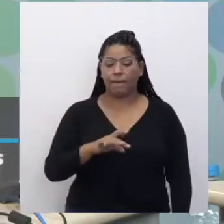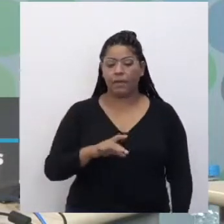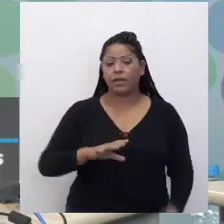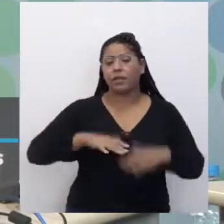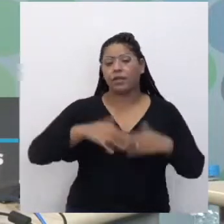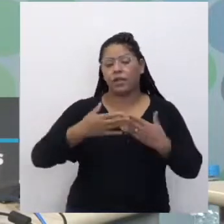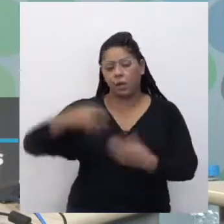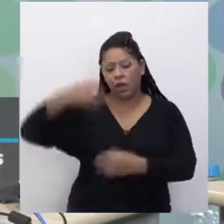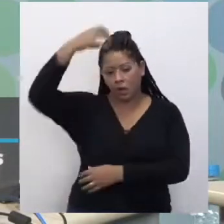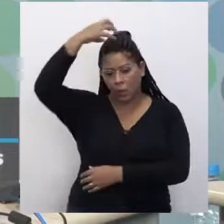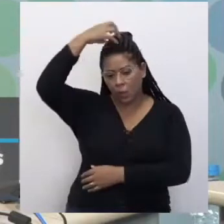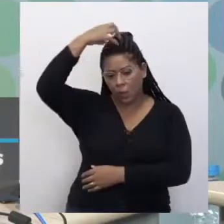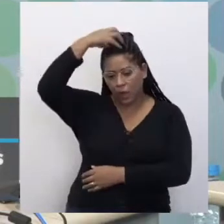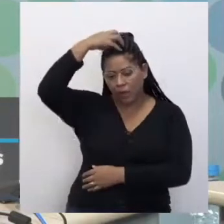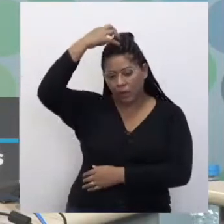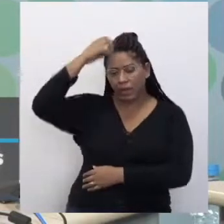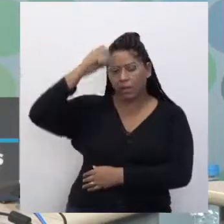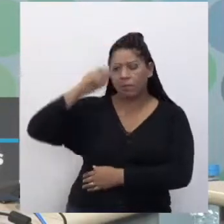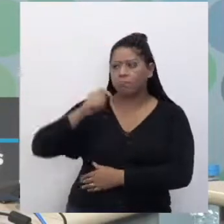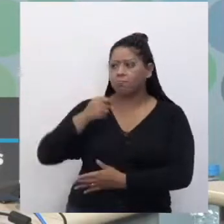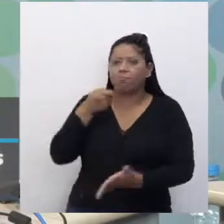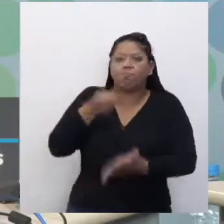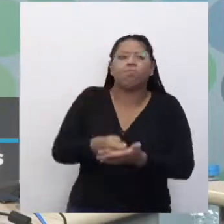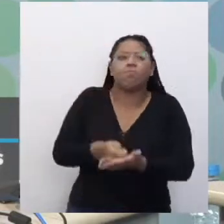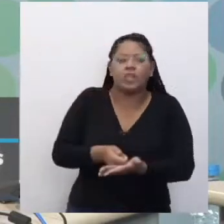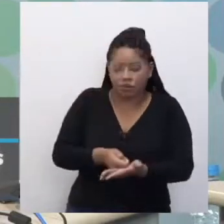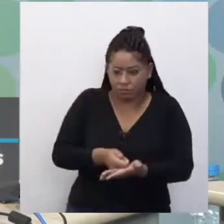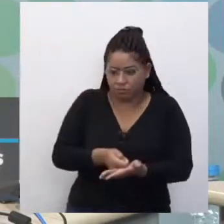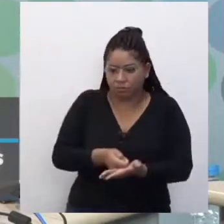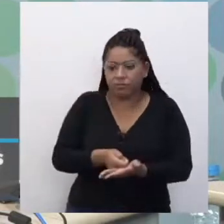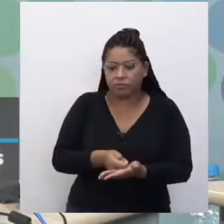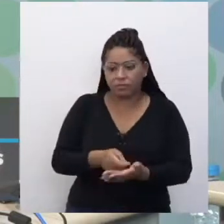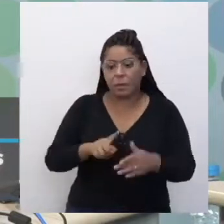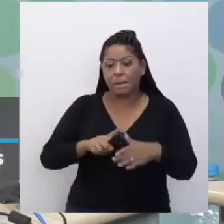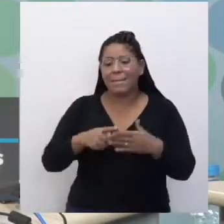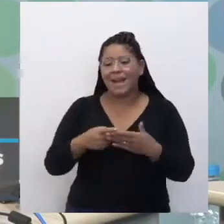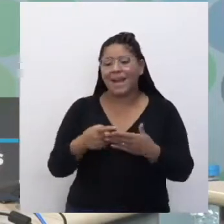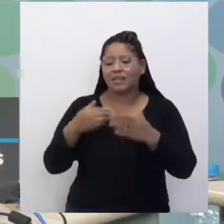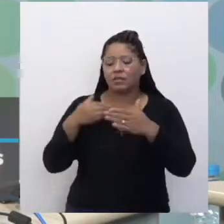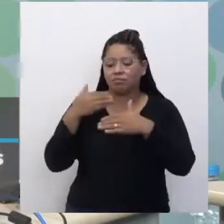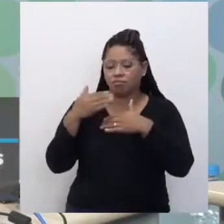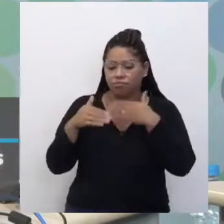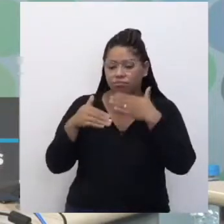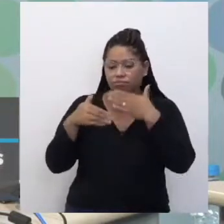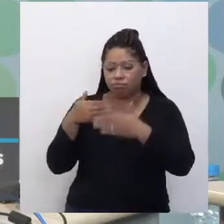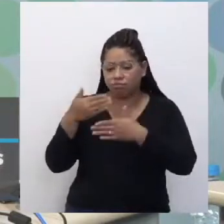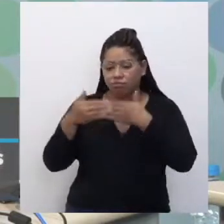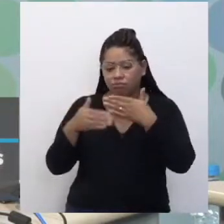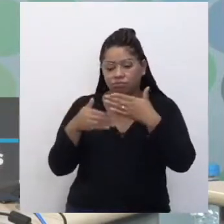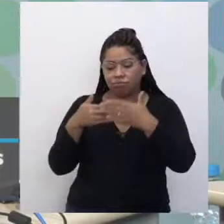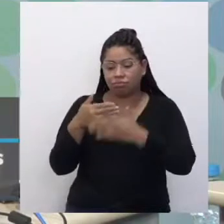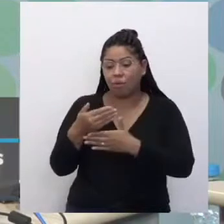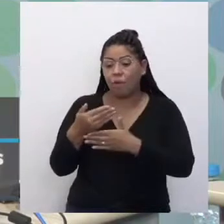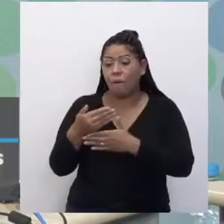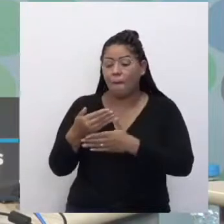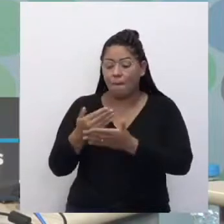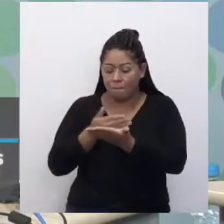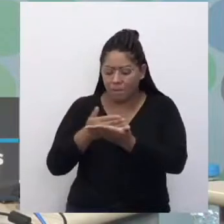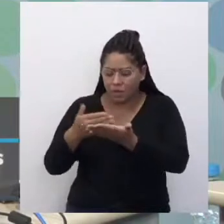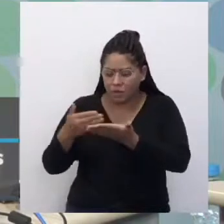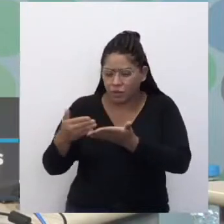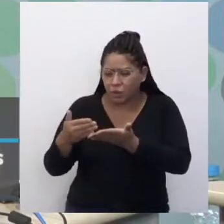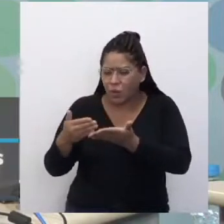ali figurativos, vamos dizer assim. Mas com o desenvolvimento do comércio, né, o ressurgimento, o